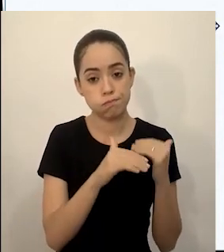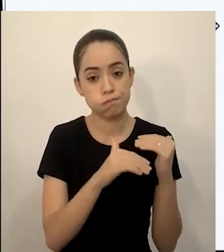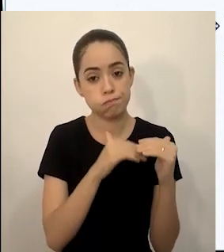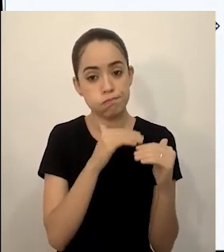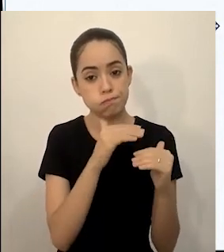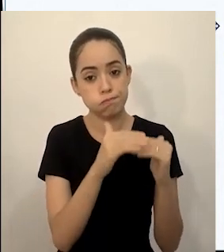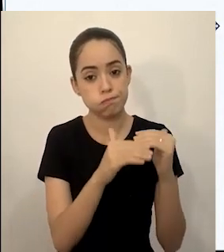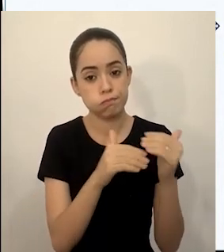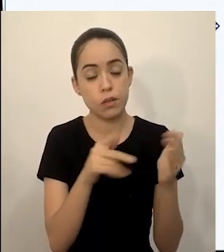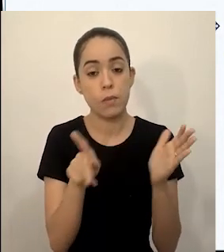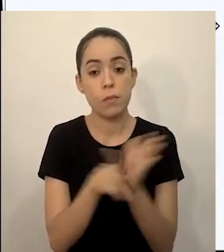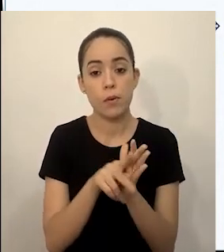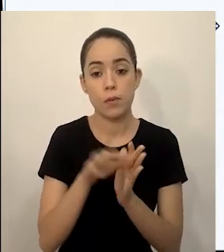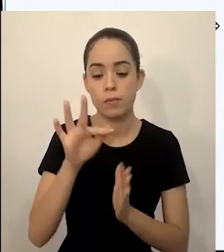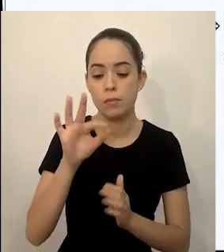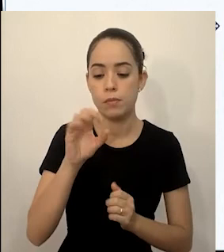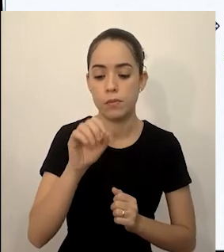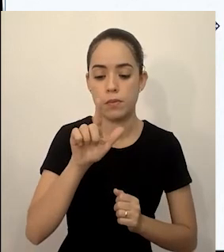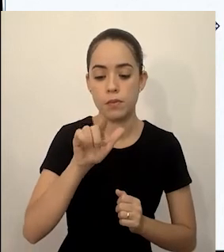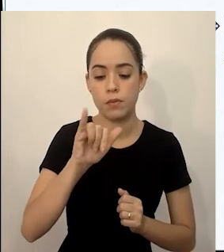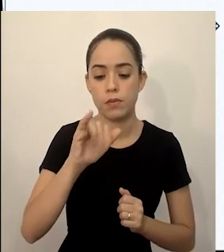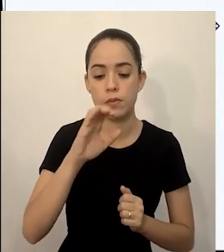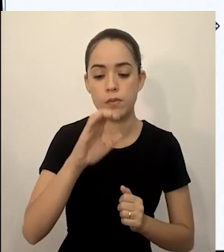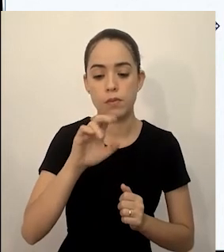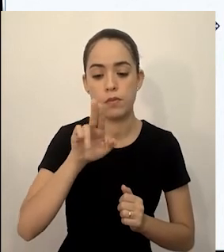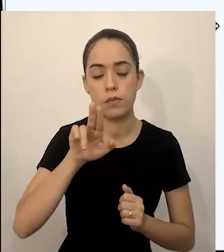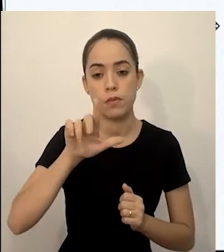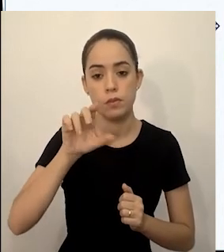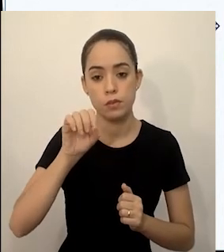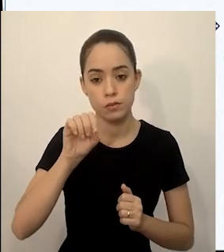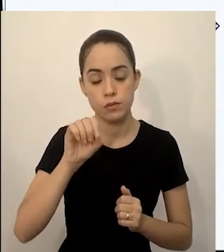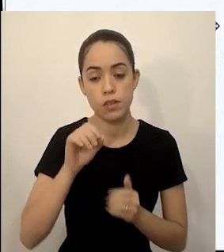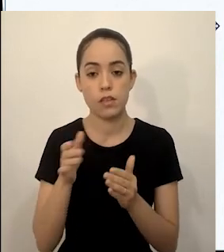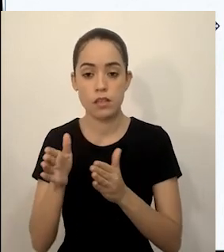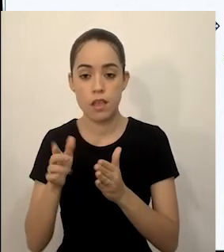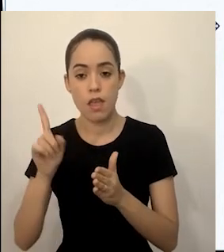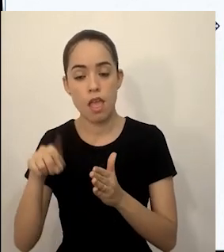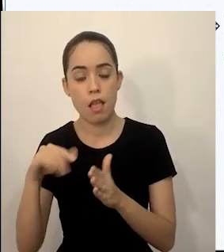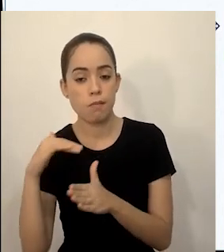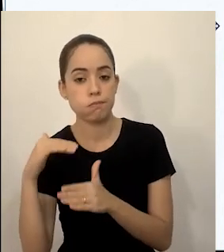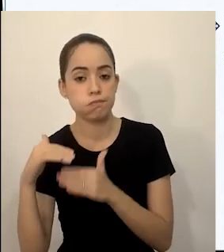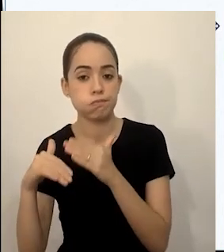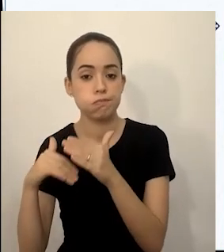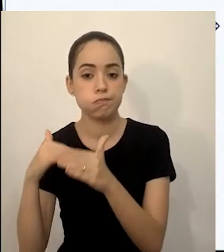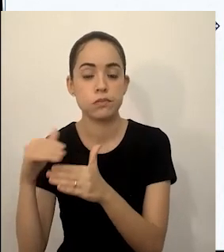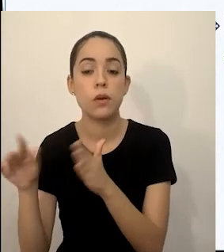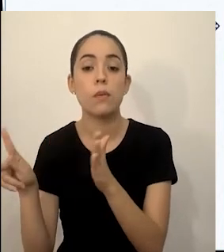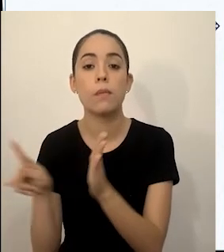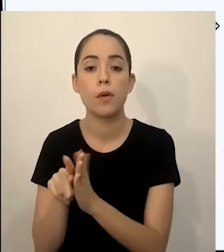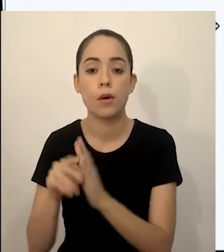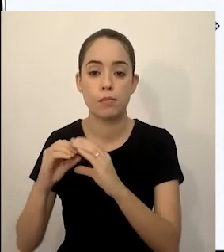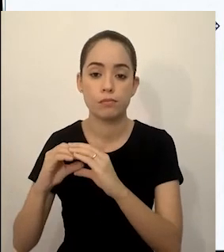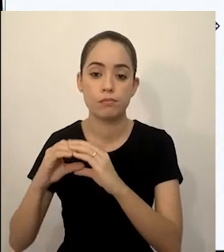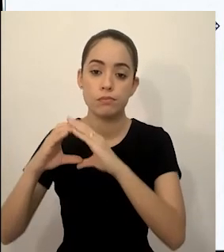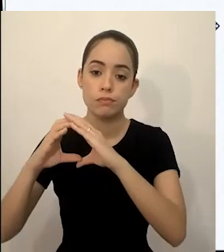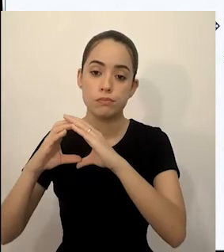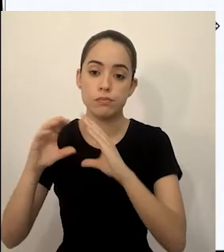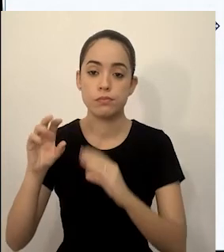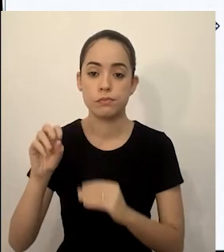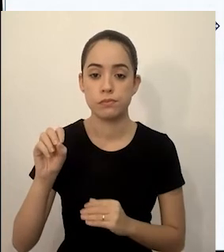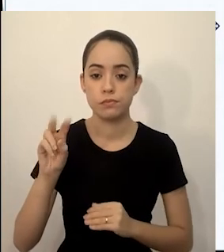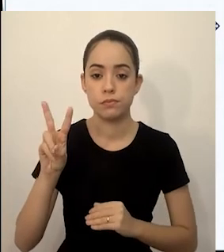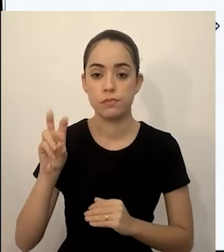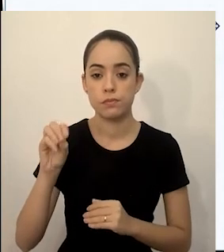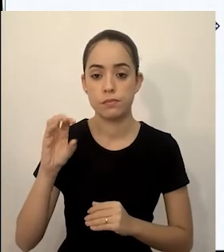uma maturação folicular e uma maturação ovacitária.